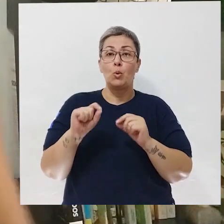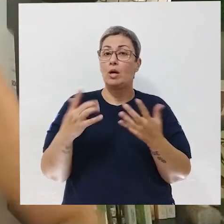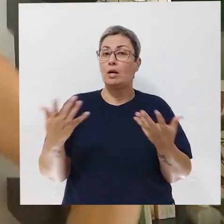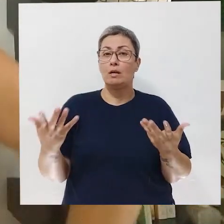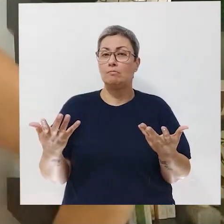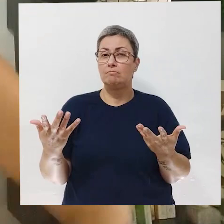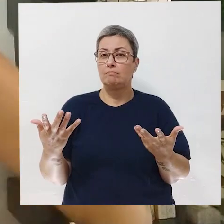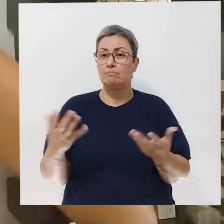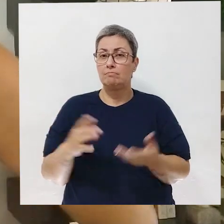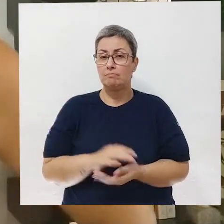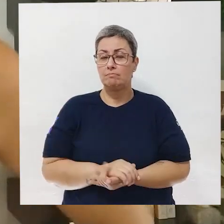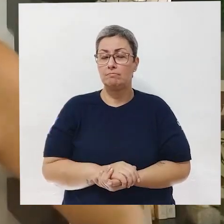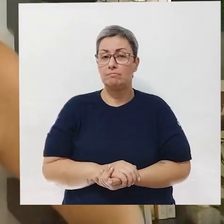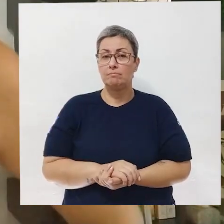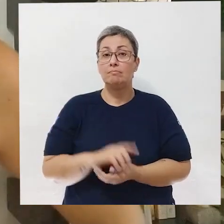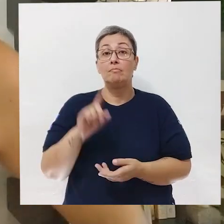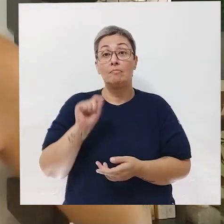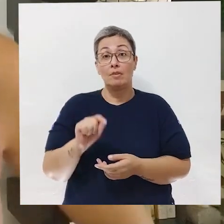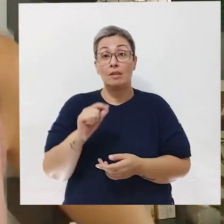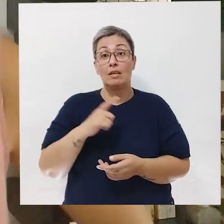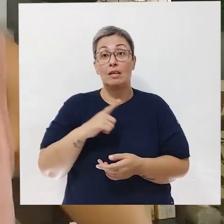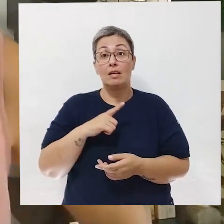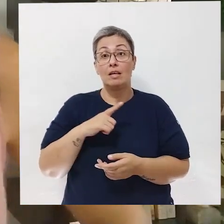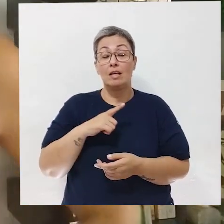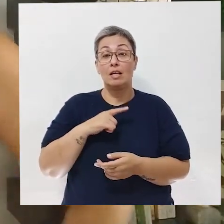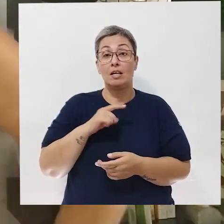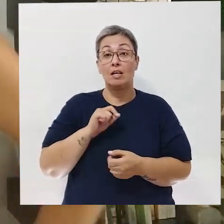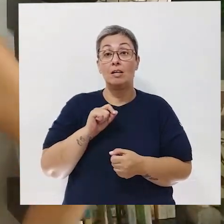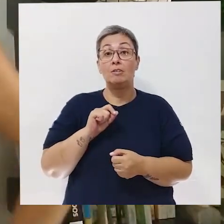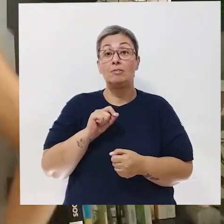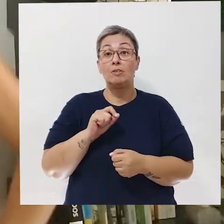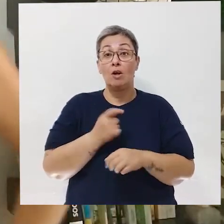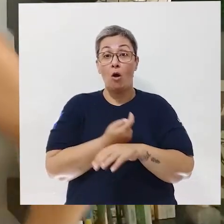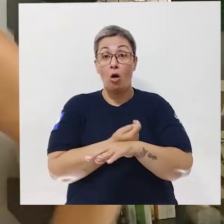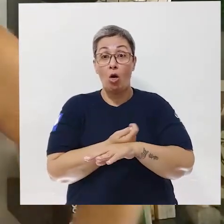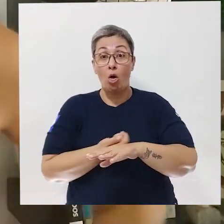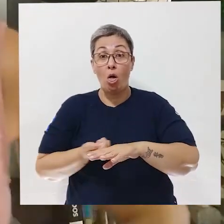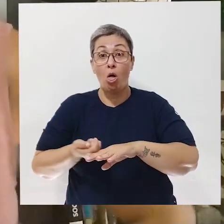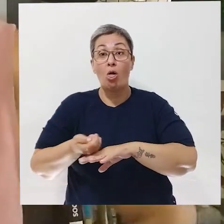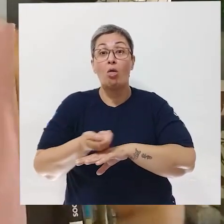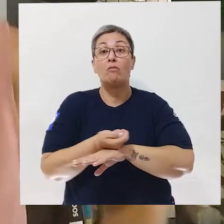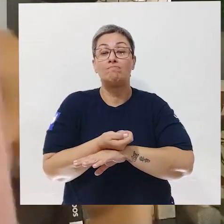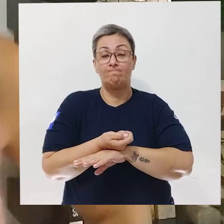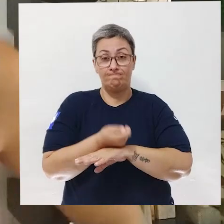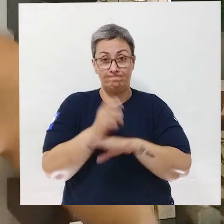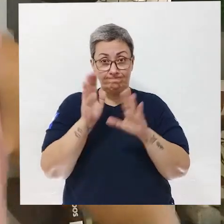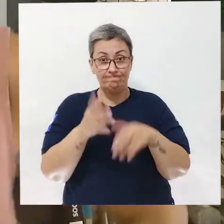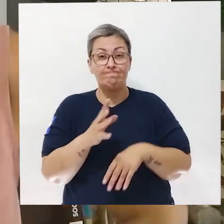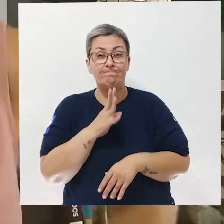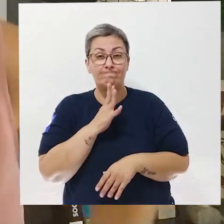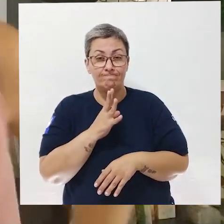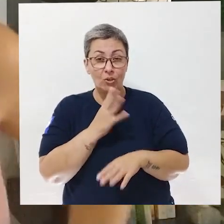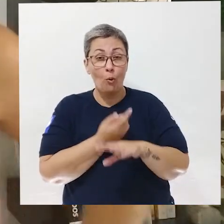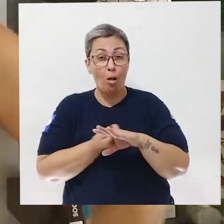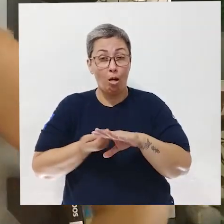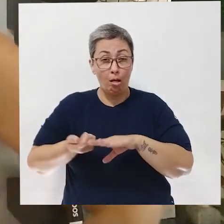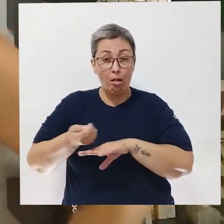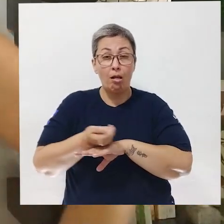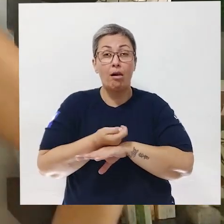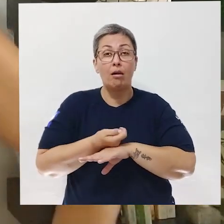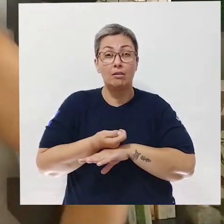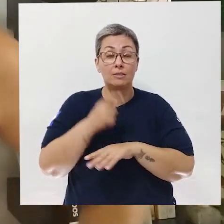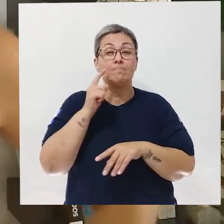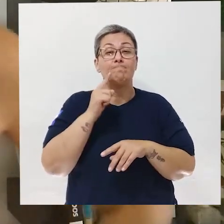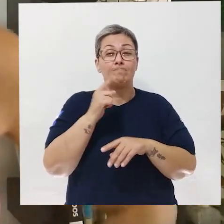essa? São as fake news. Vocês já ouviram falar disso, né? Bastante. Sim, as fake news,